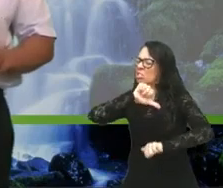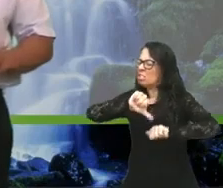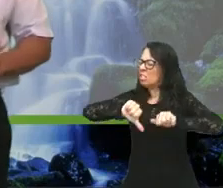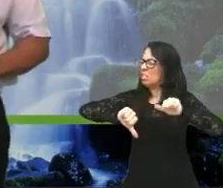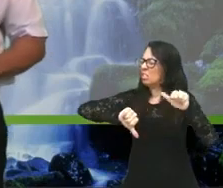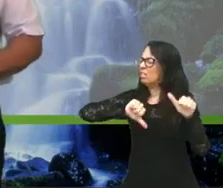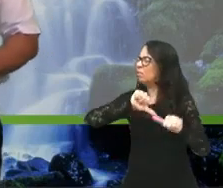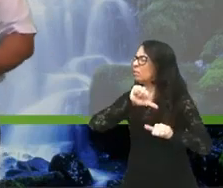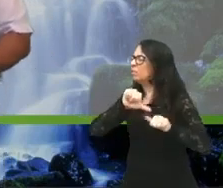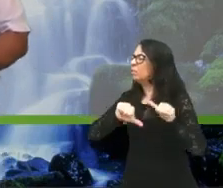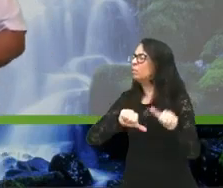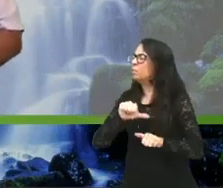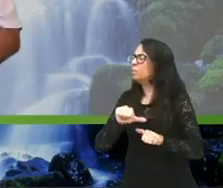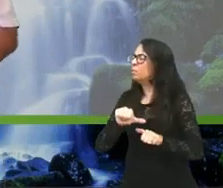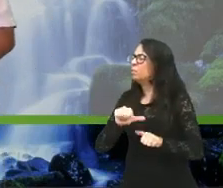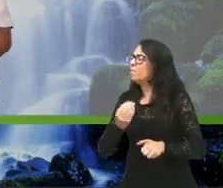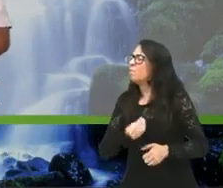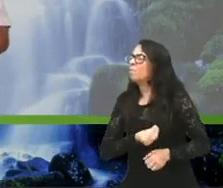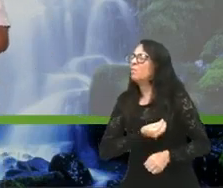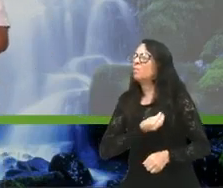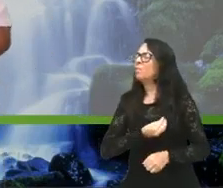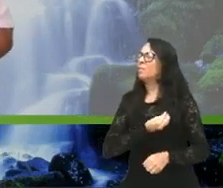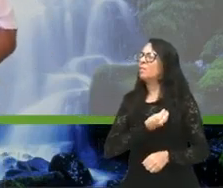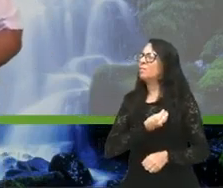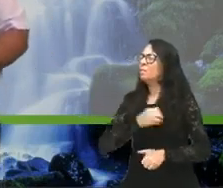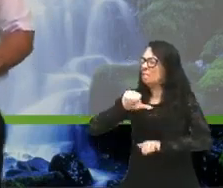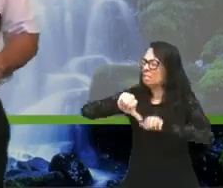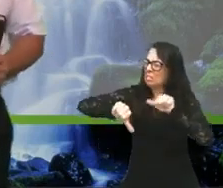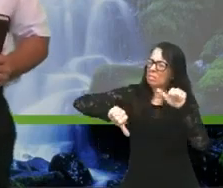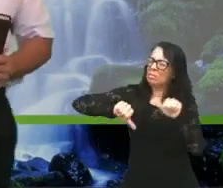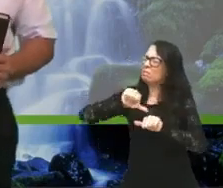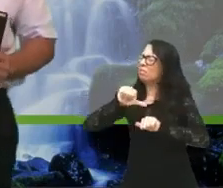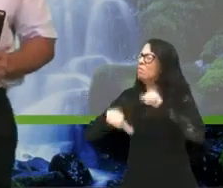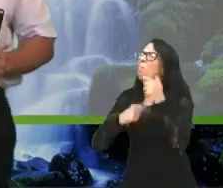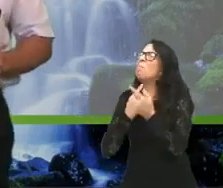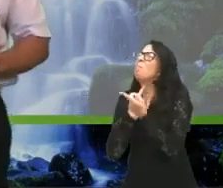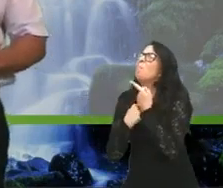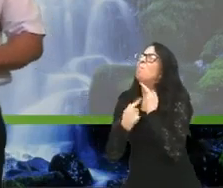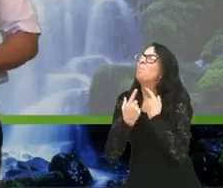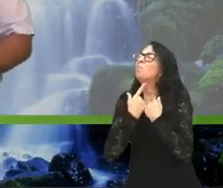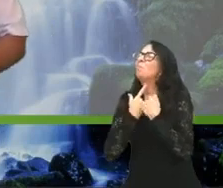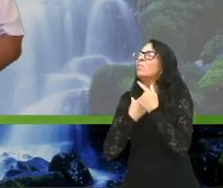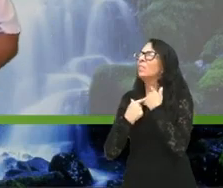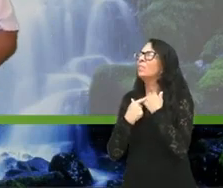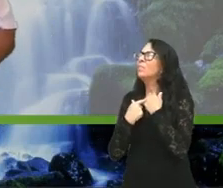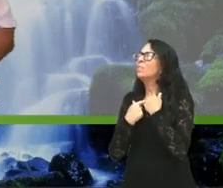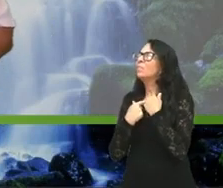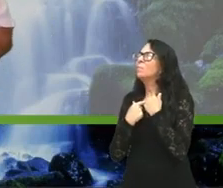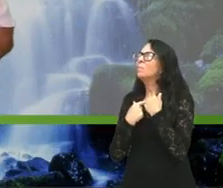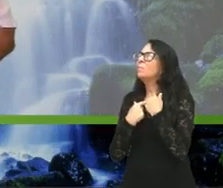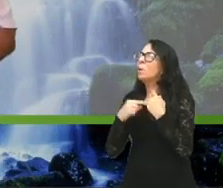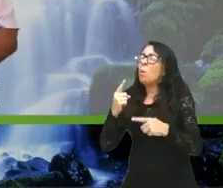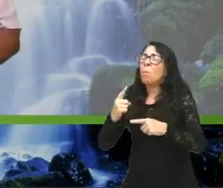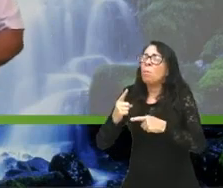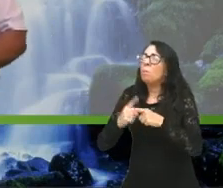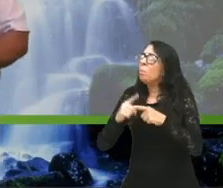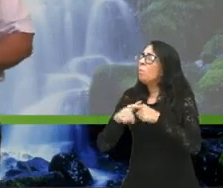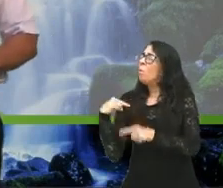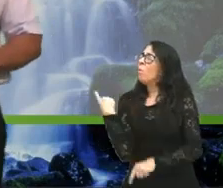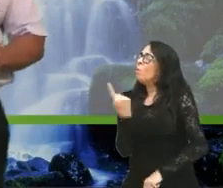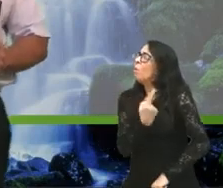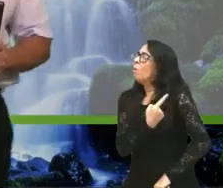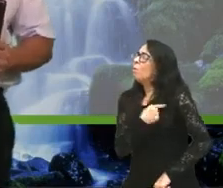nossos corações, nossas vidas, nossas vontades estejam alinhadas, ó Pai, com a